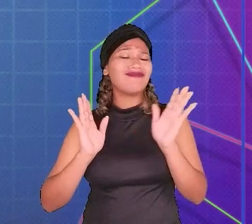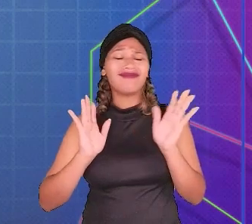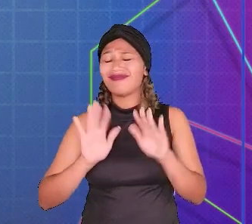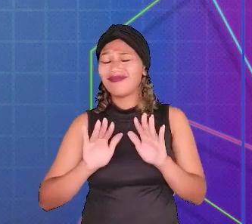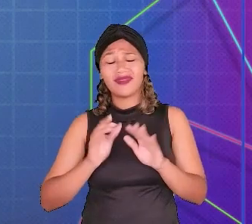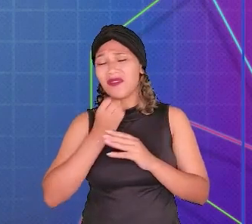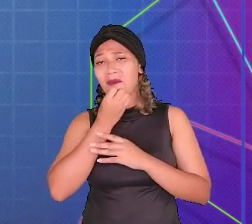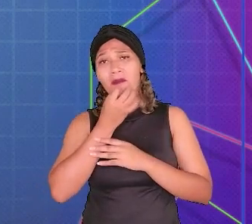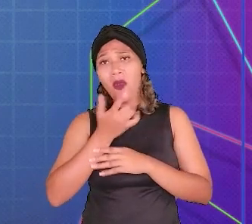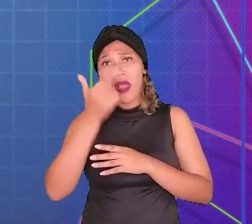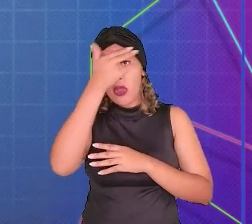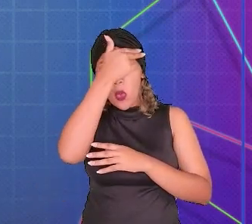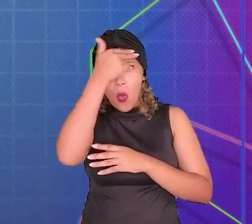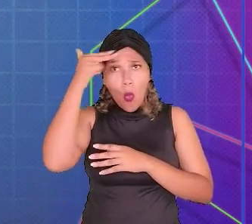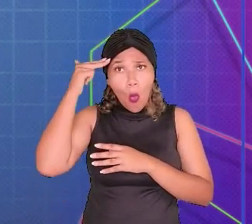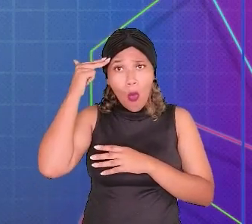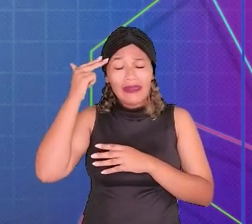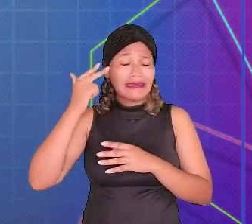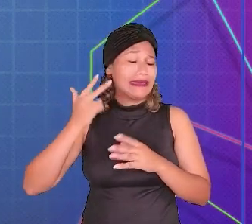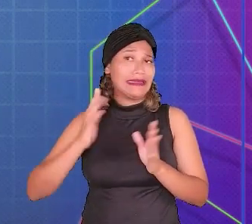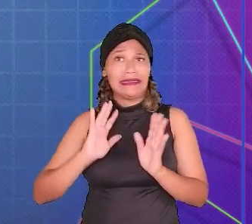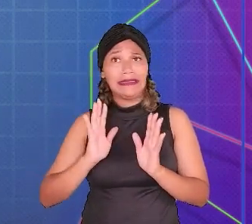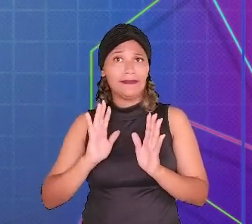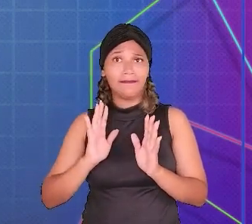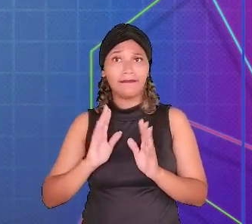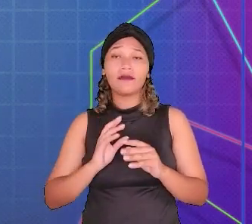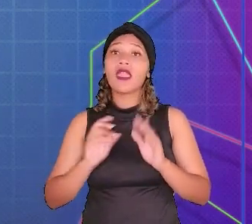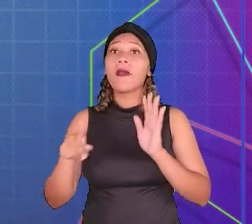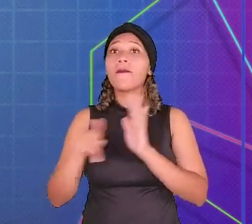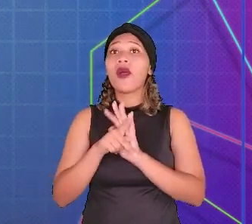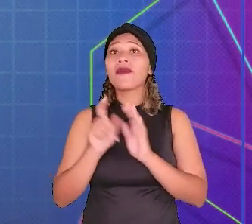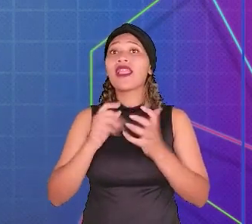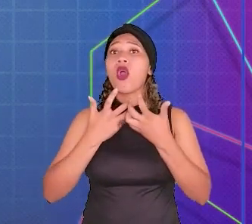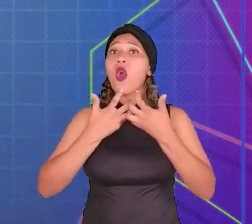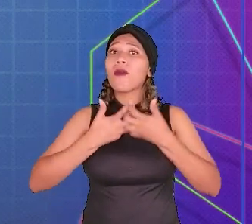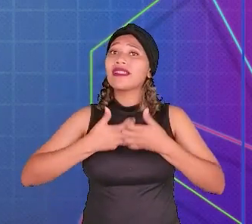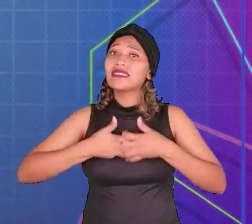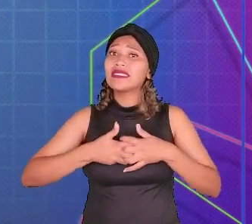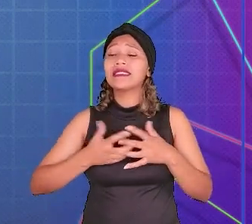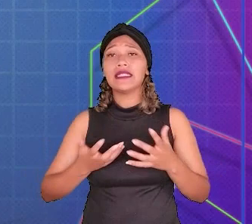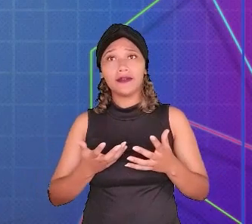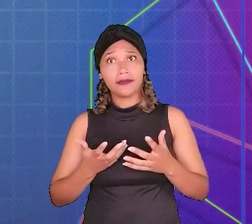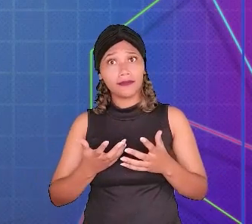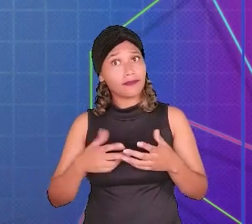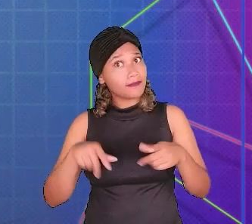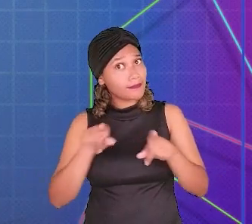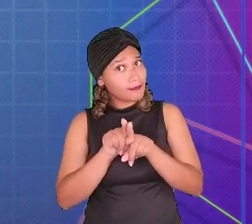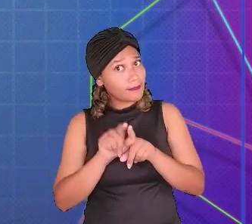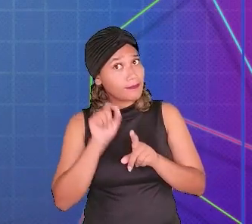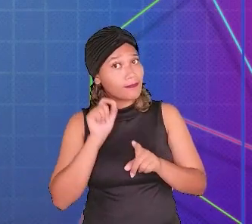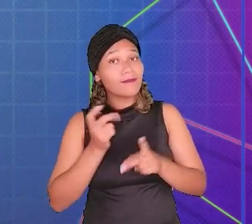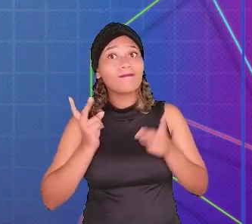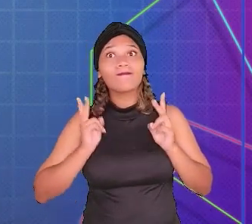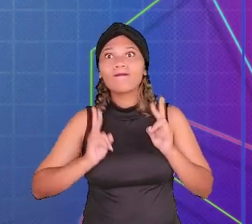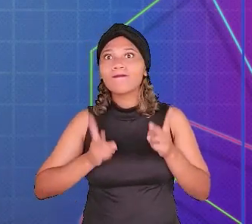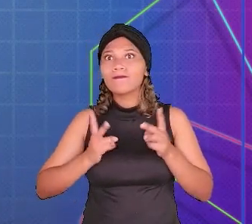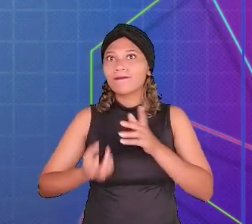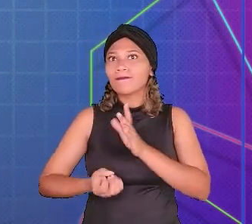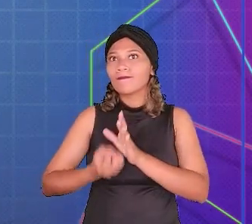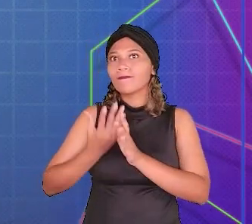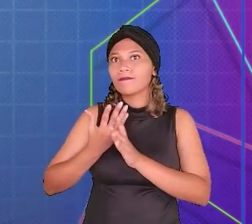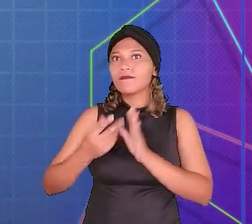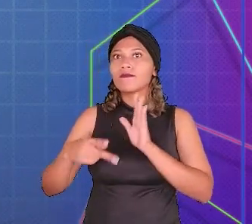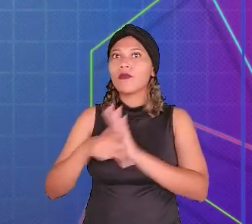contribuam para o fortalecimento de uma imagem social faz com que haja mais complexidade neles. E outra, sempre